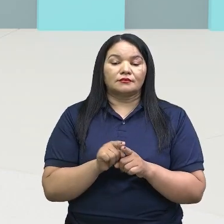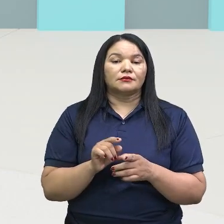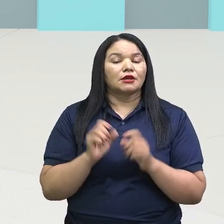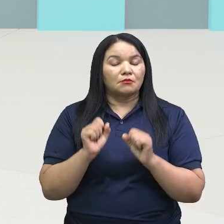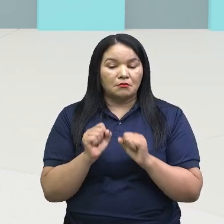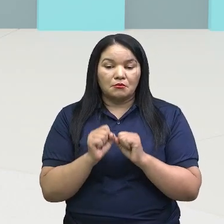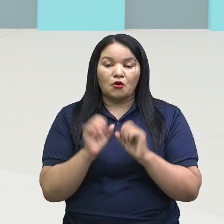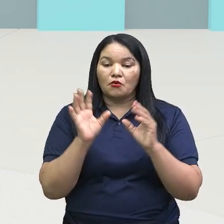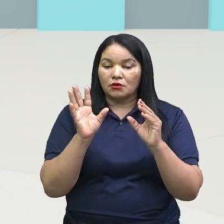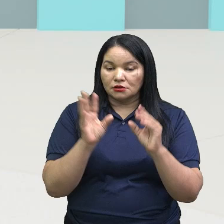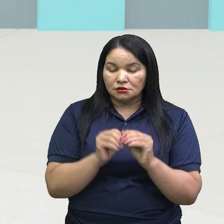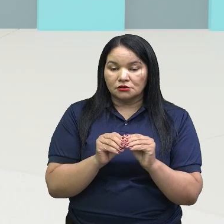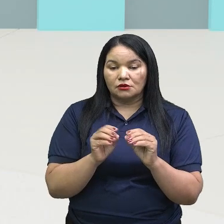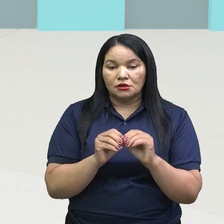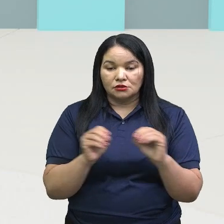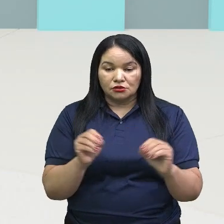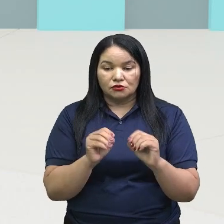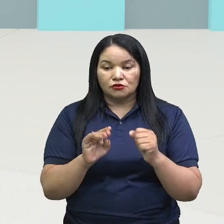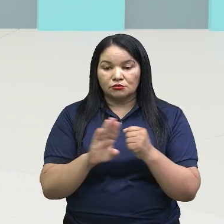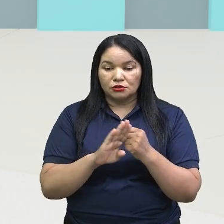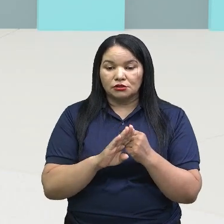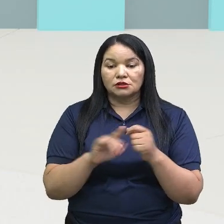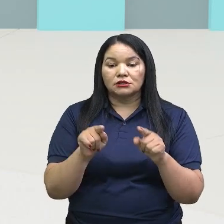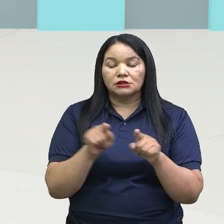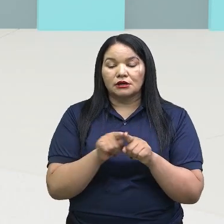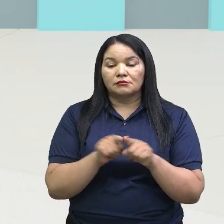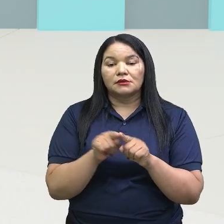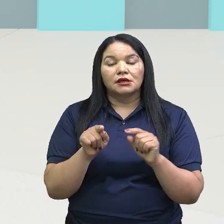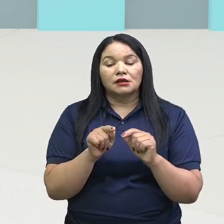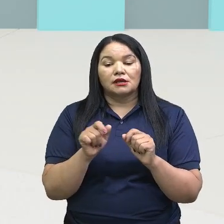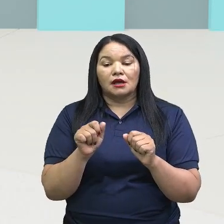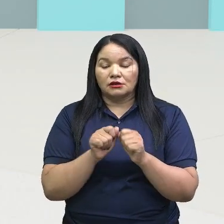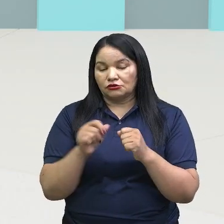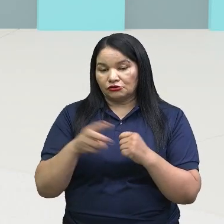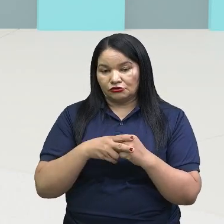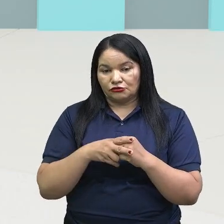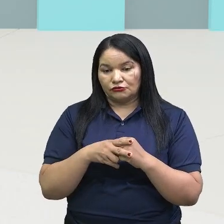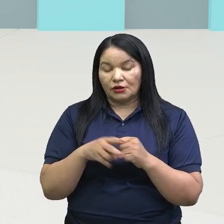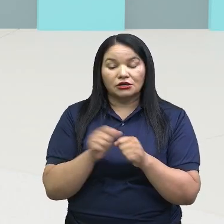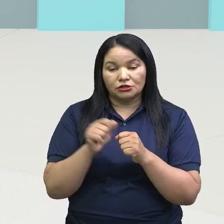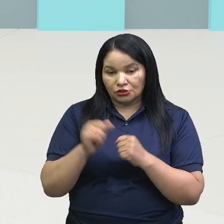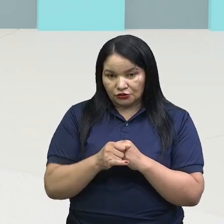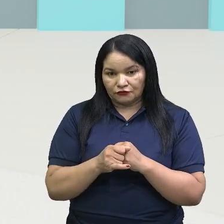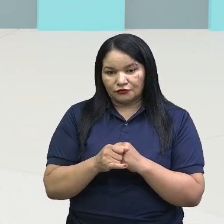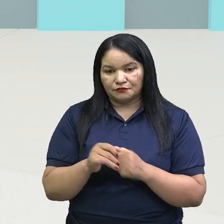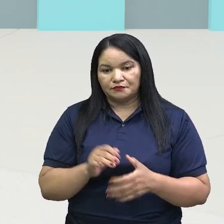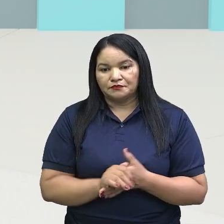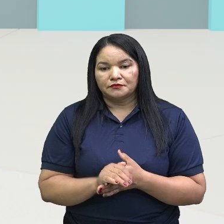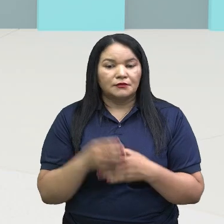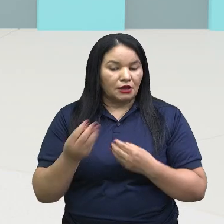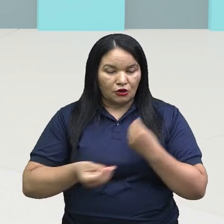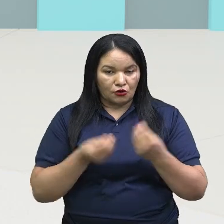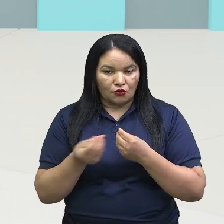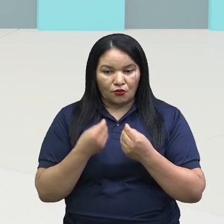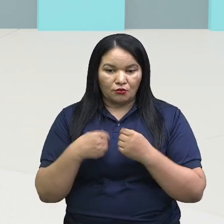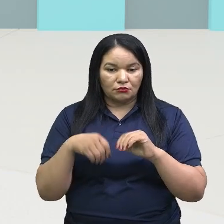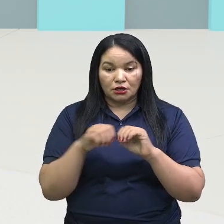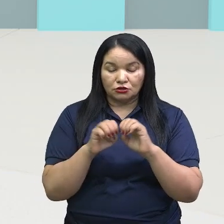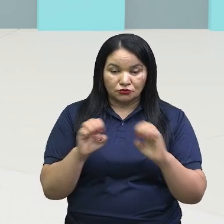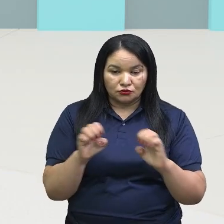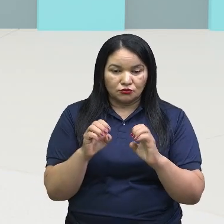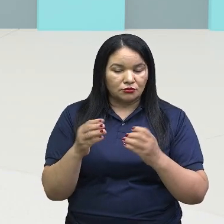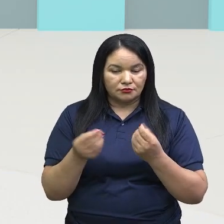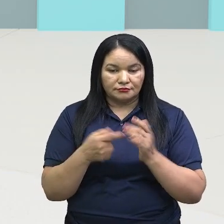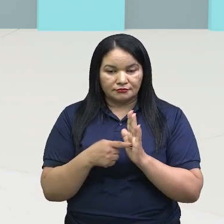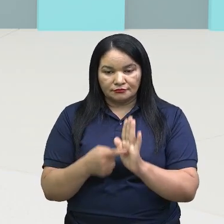as orações substantivas e também as adjetivas. Como é que vai ficar essas orações? Qual é a estrutura que ela vai